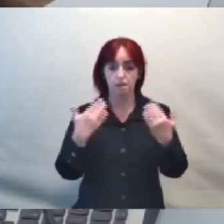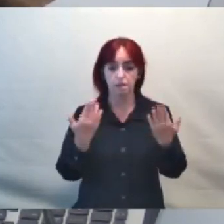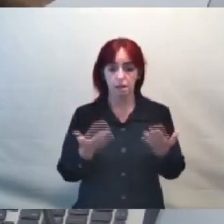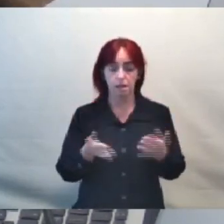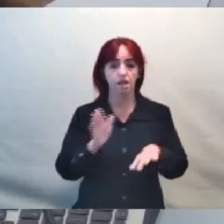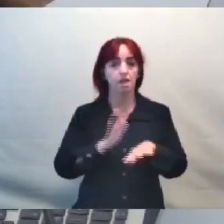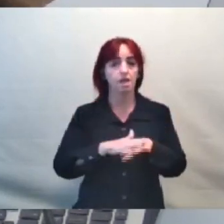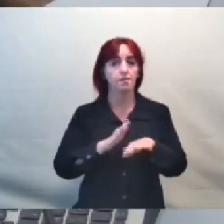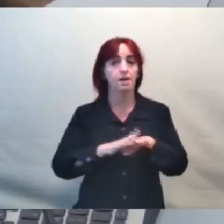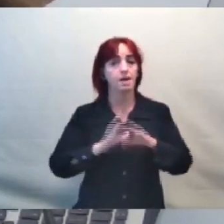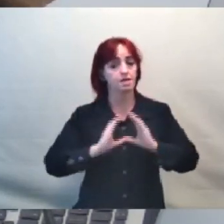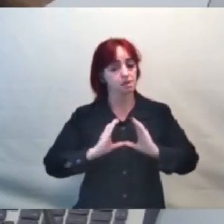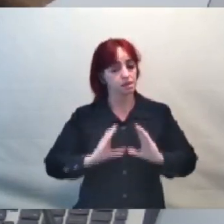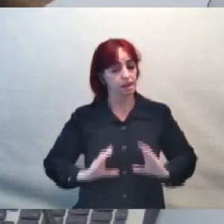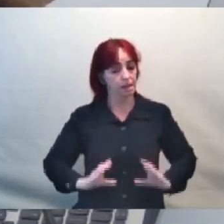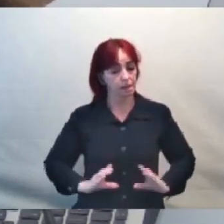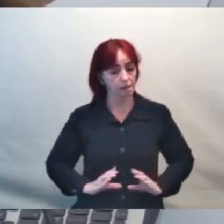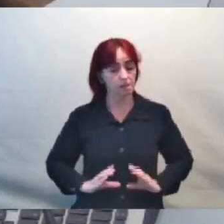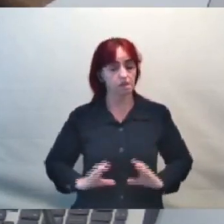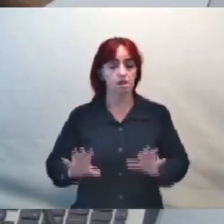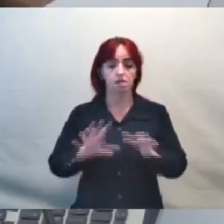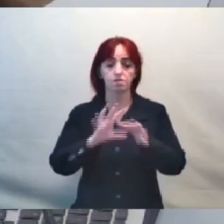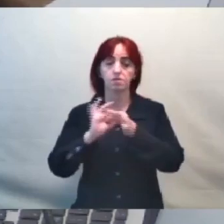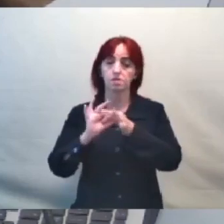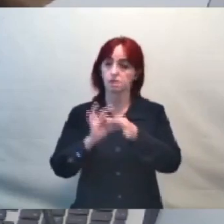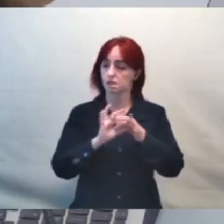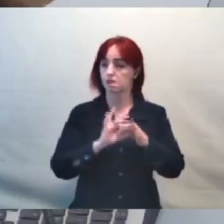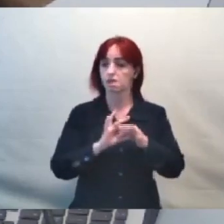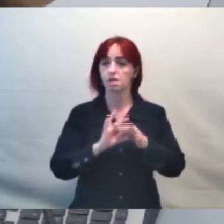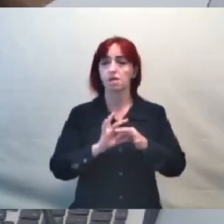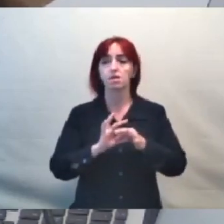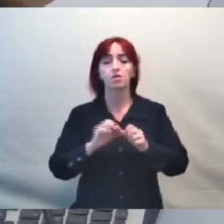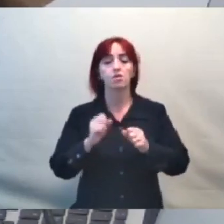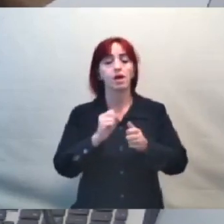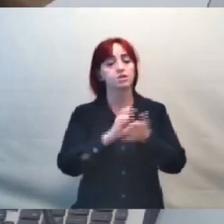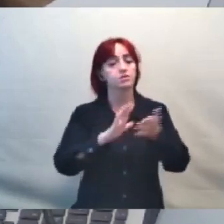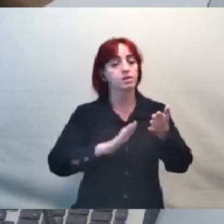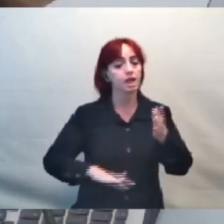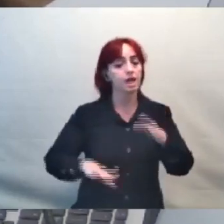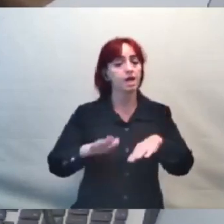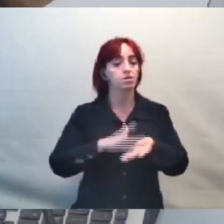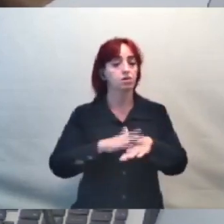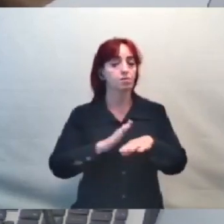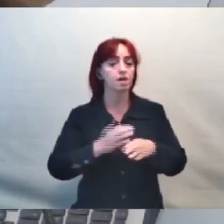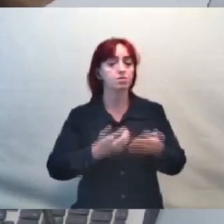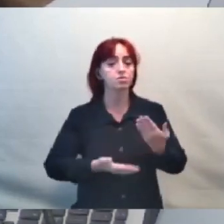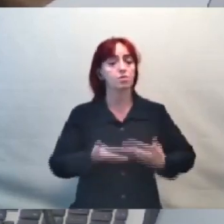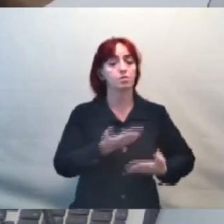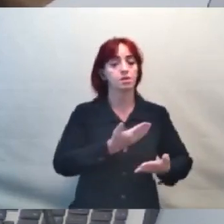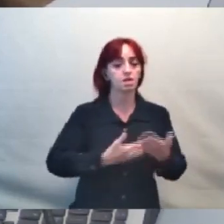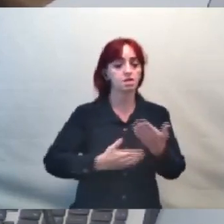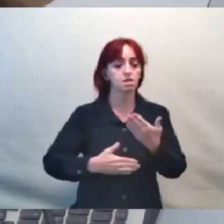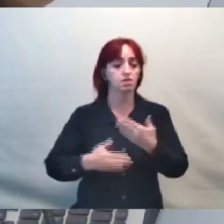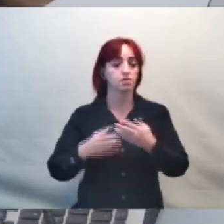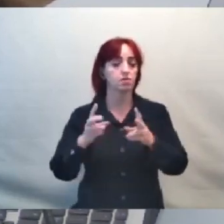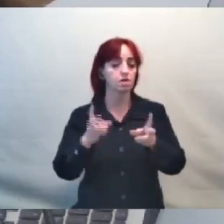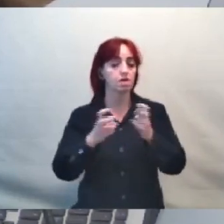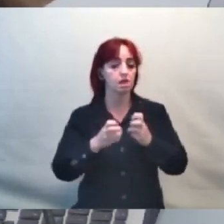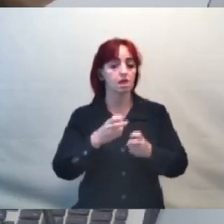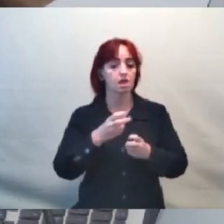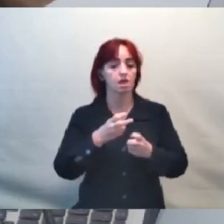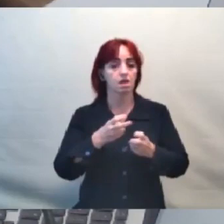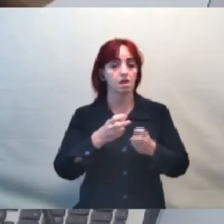numa atividades mais cooperativas, entende? Então, eu queria escutar um pouco de você. Quais são as metas